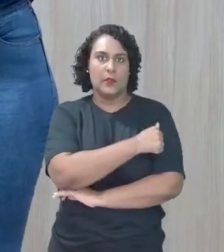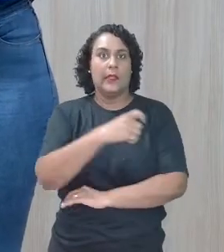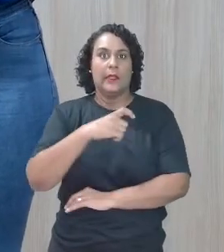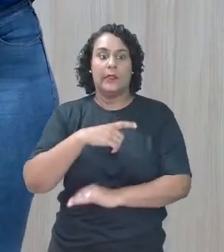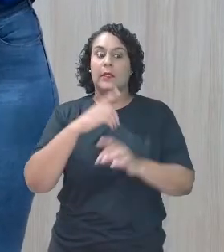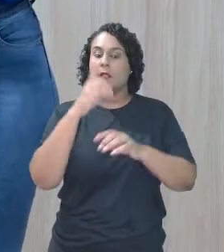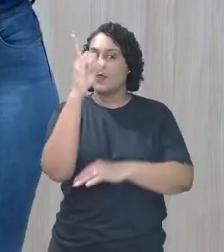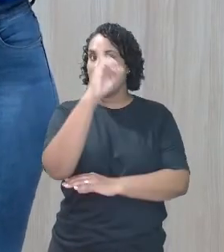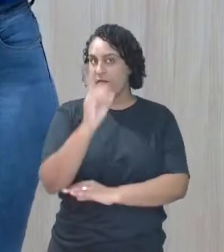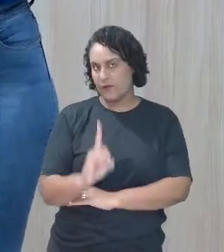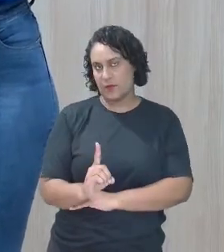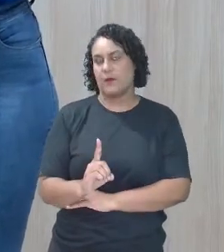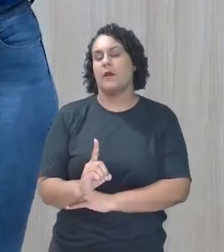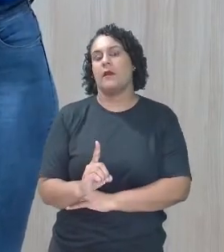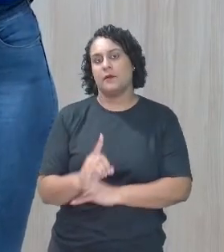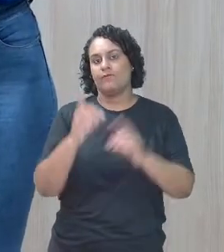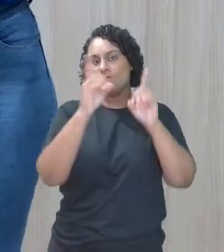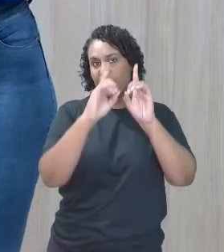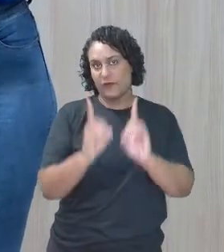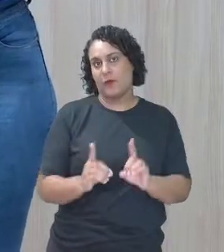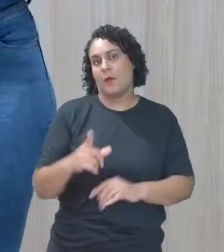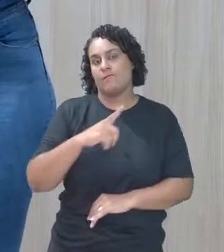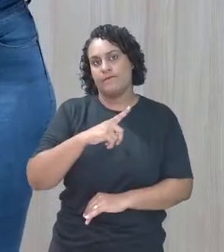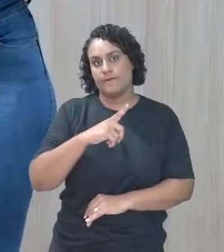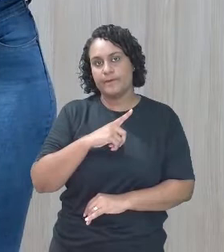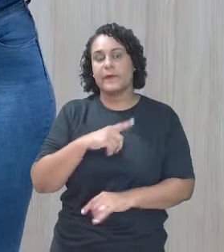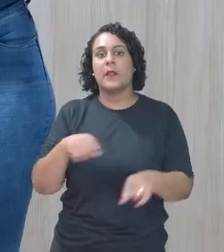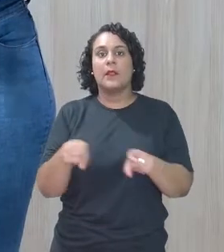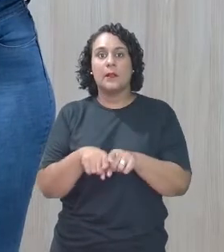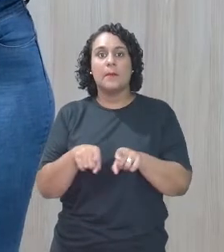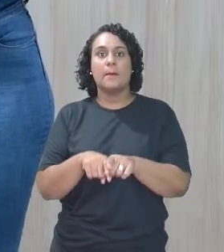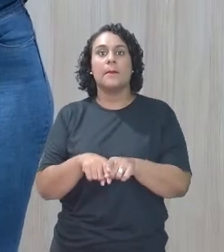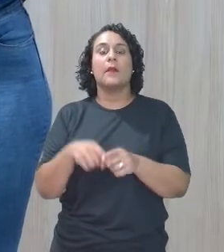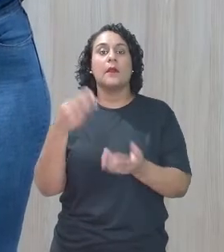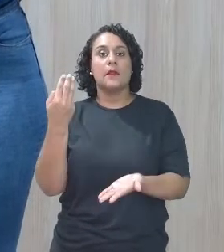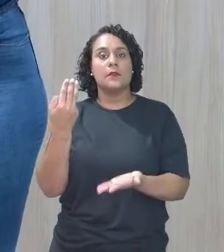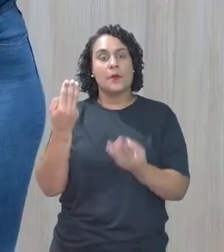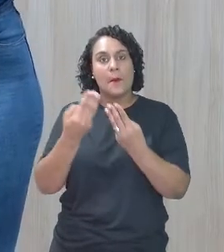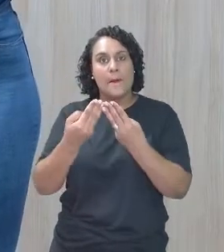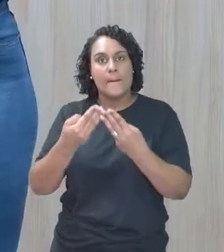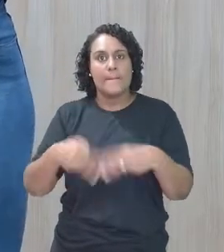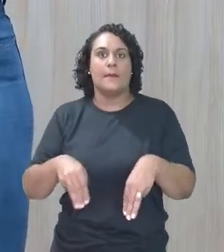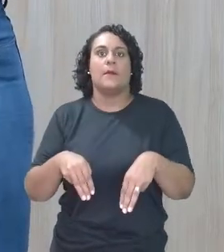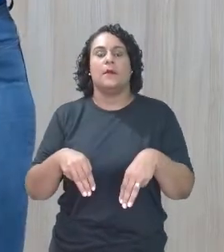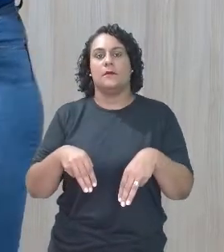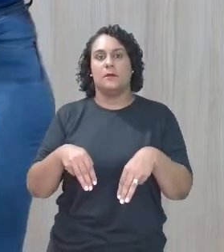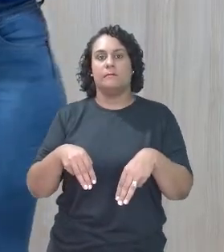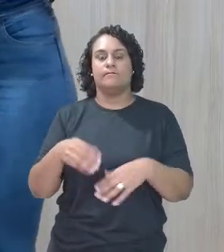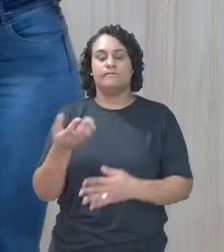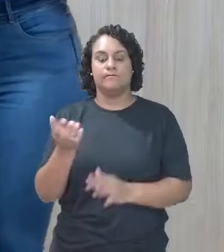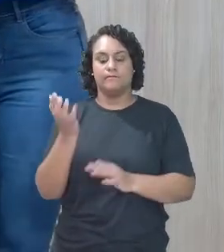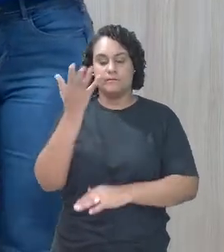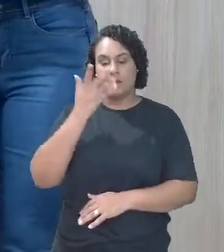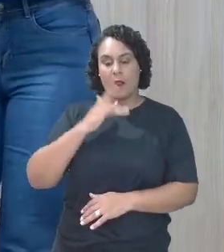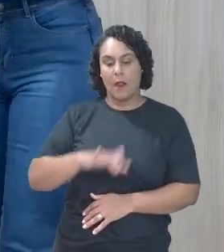têm deficiência, os estudantes com deficiência e que estão matriculados na educação infantil.